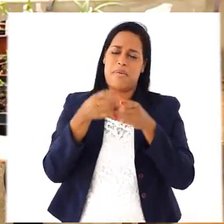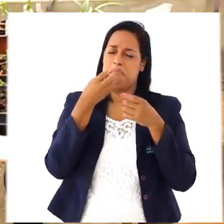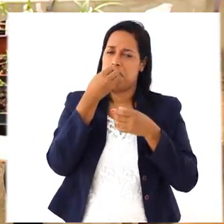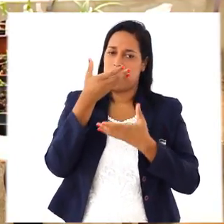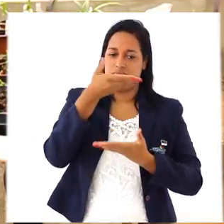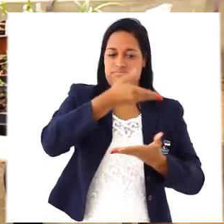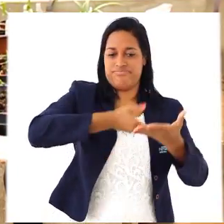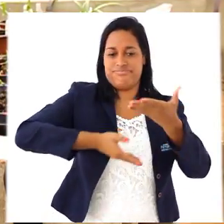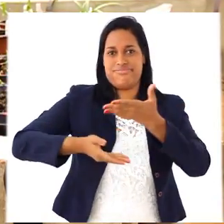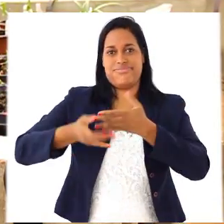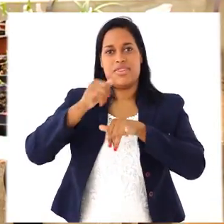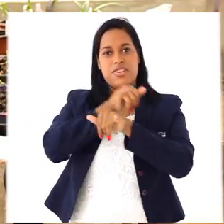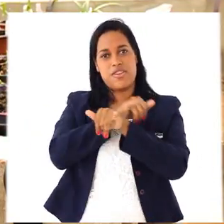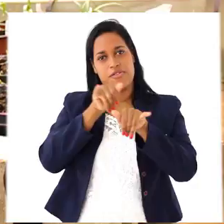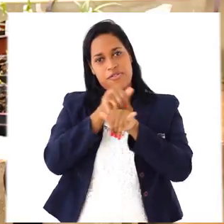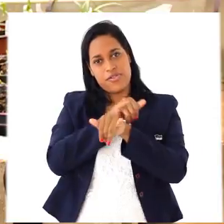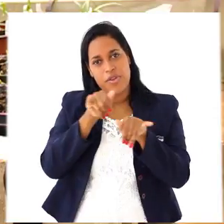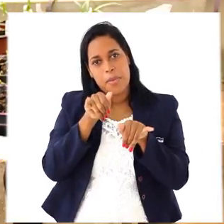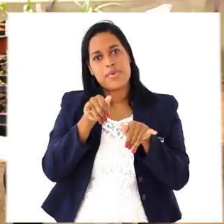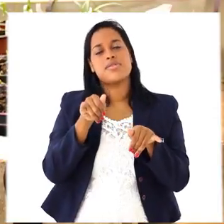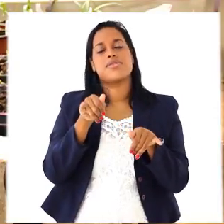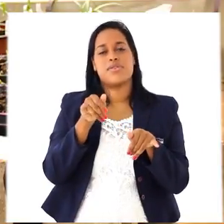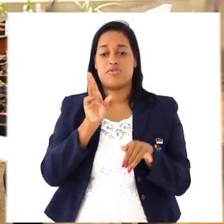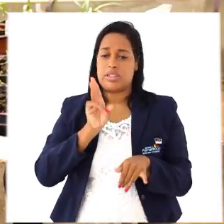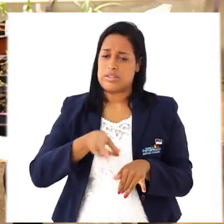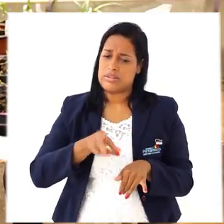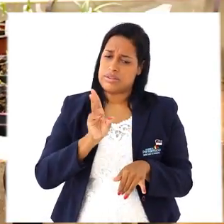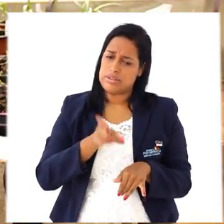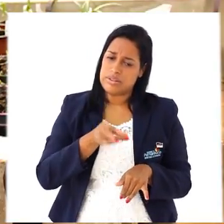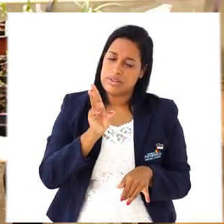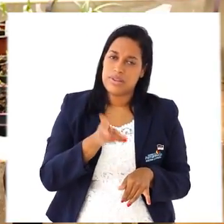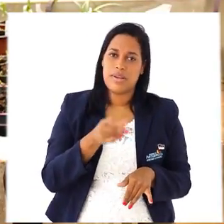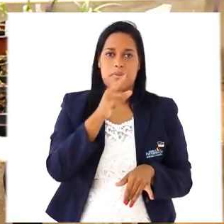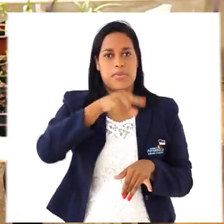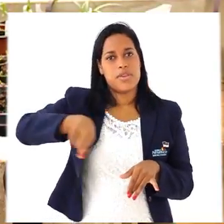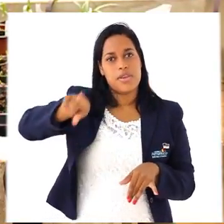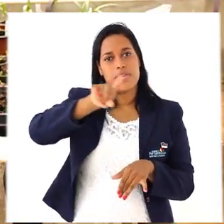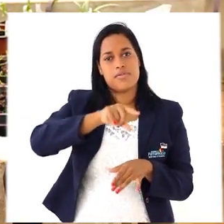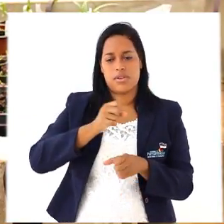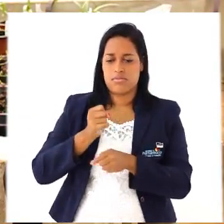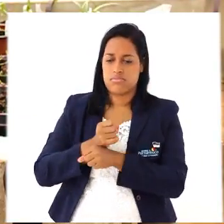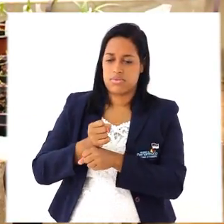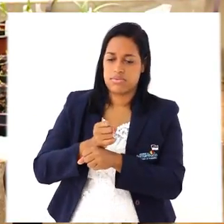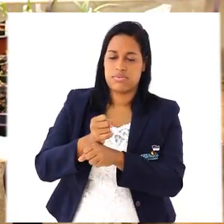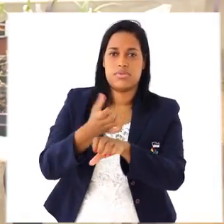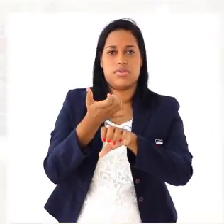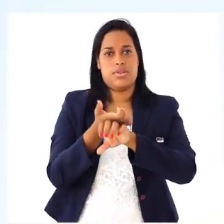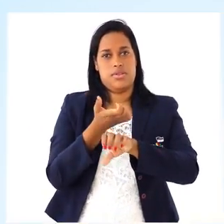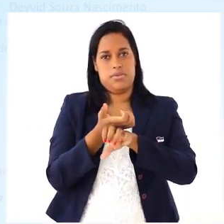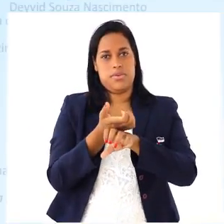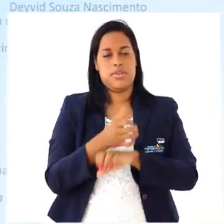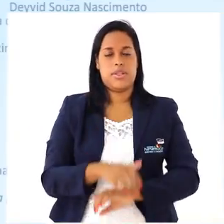compartilhamento de informações e a gente vai estar sempre à disposição de vocês ao longo da disciplina.